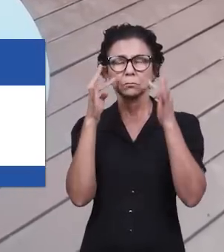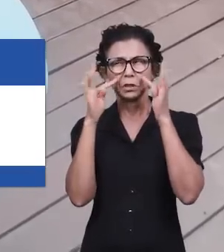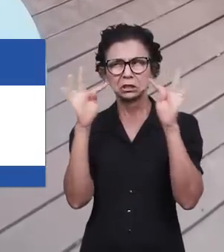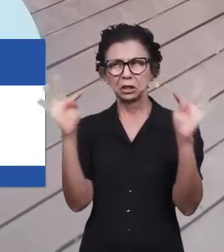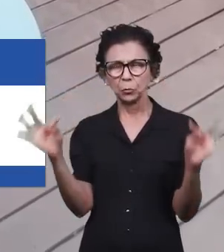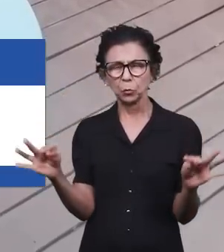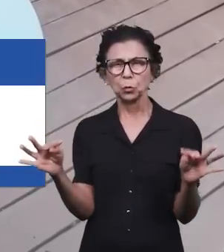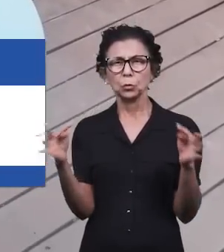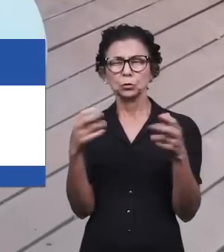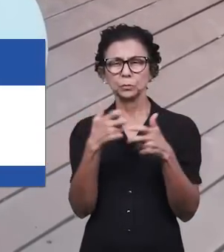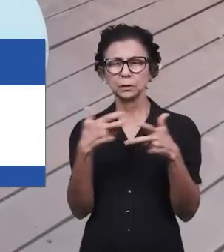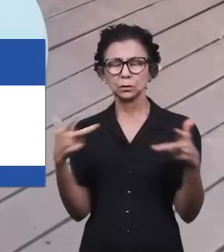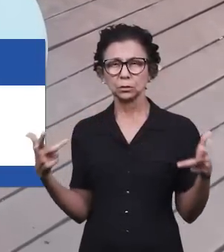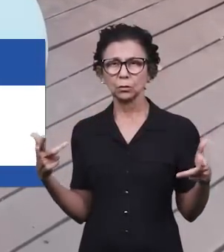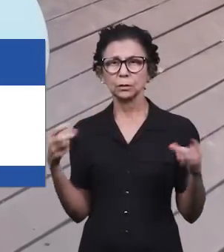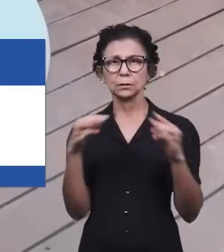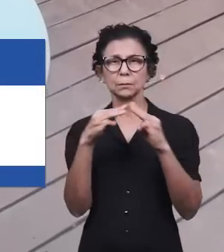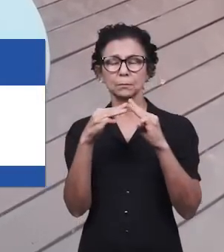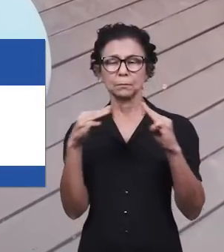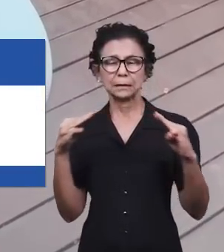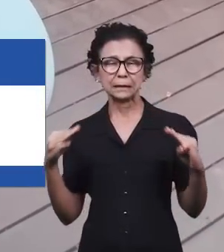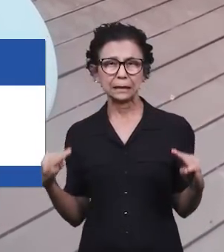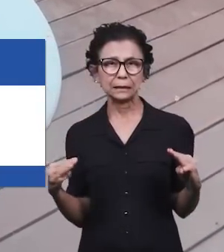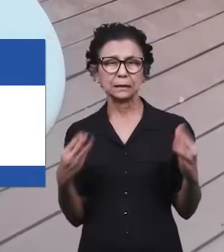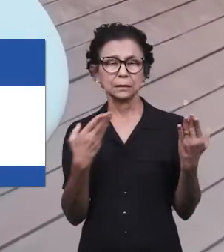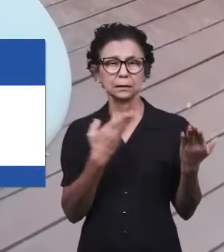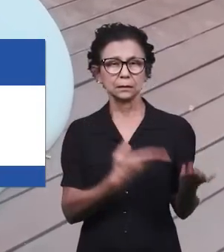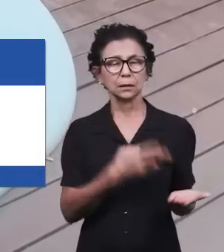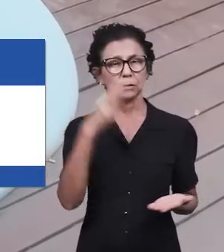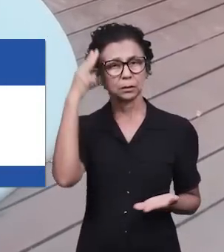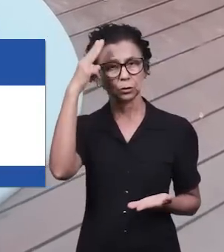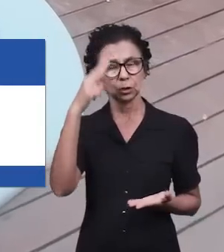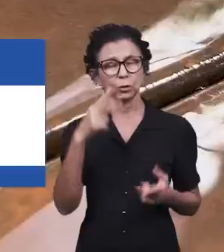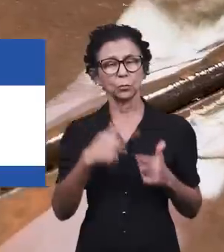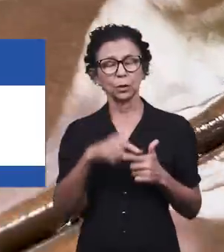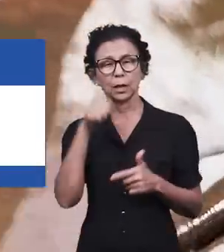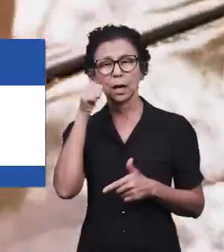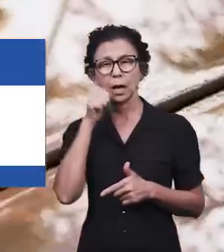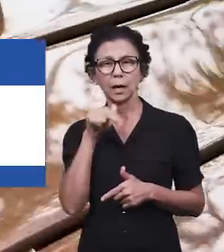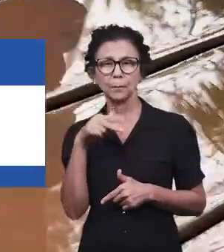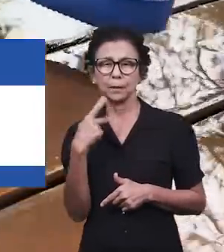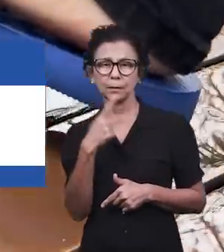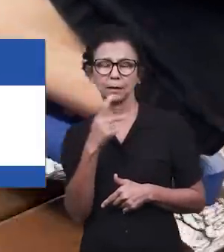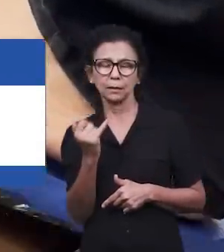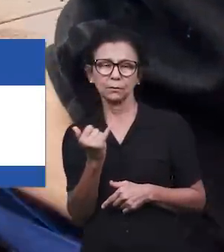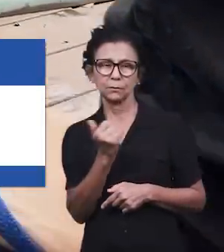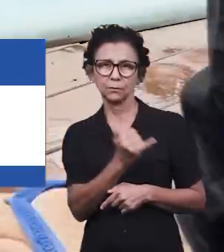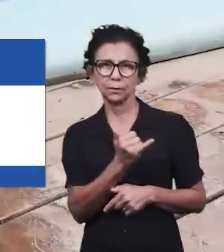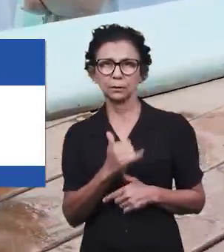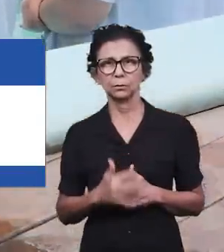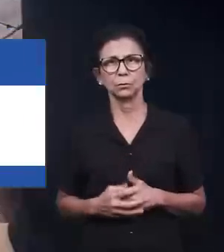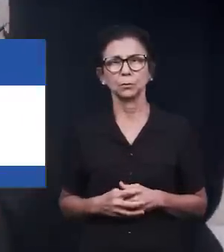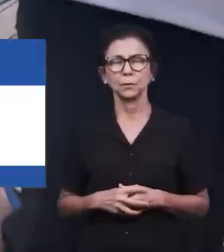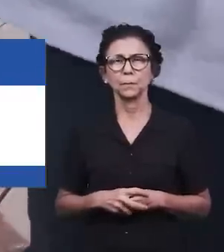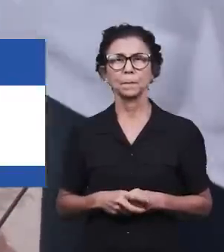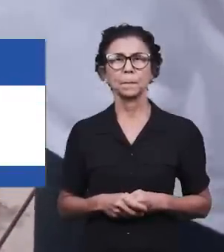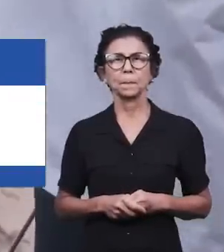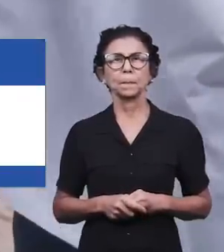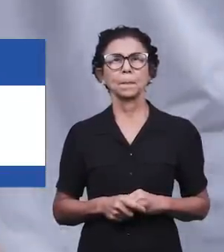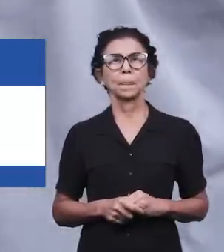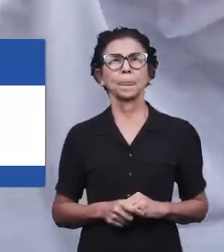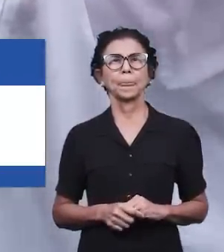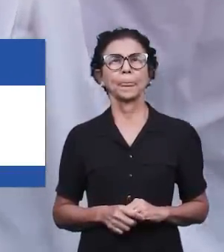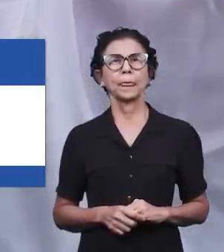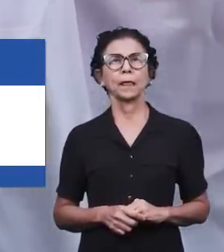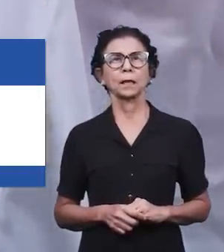do Manaim, que foi dado pela sua irmã. E quando ela acordou, ela relata que ela estava outra pessoa,